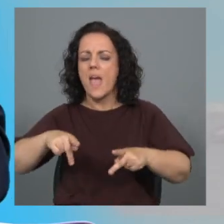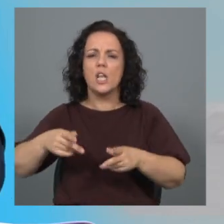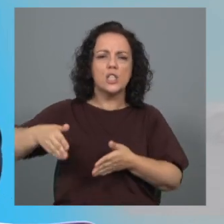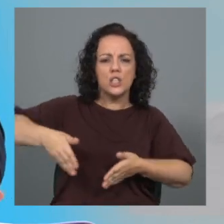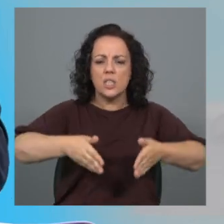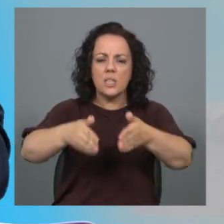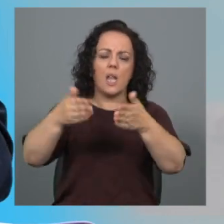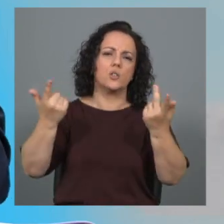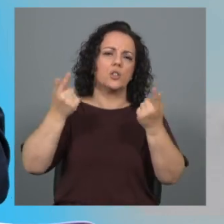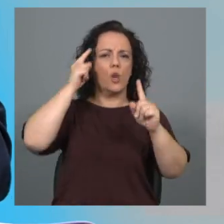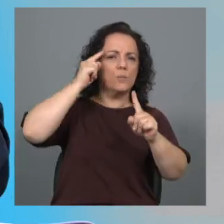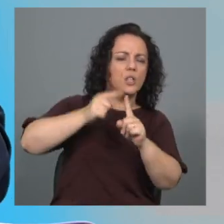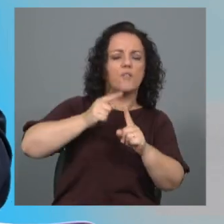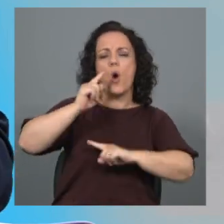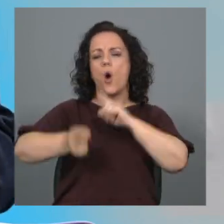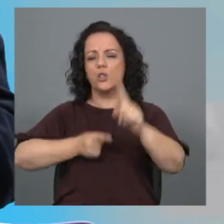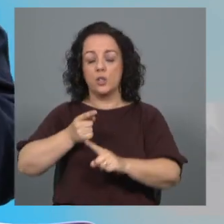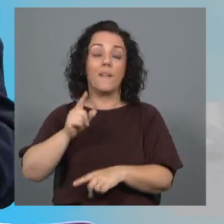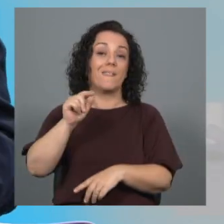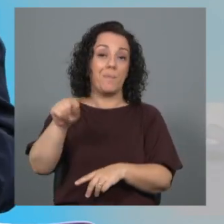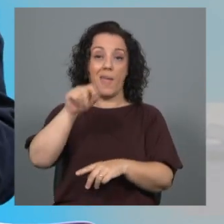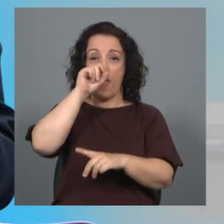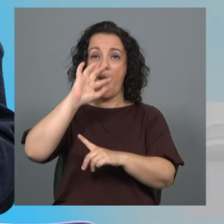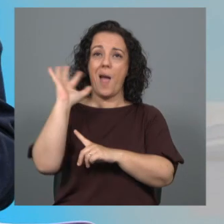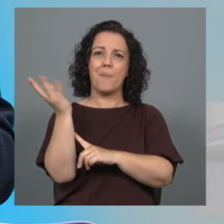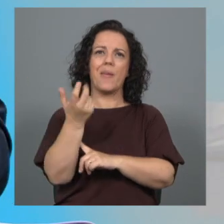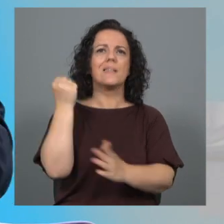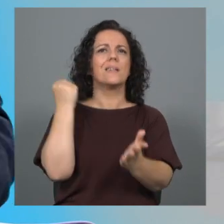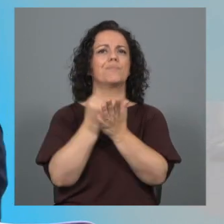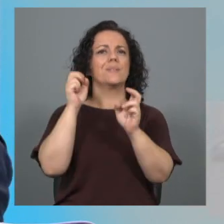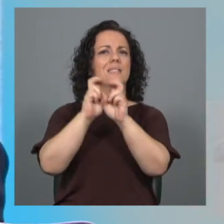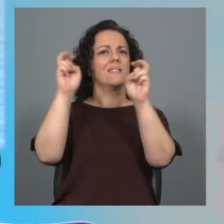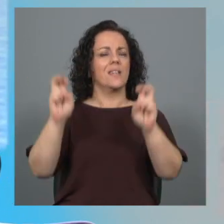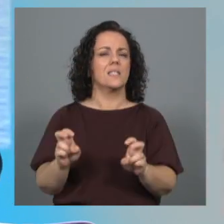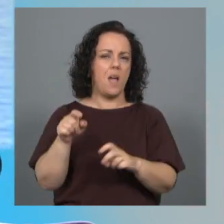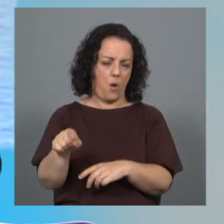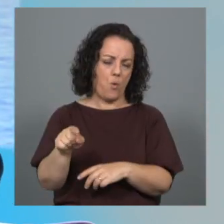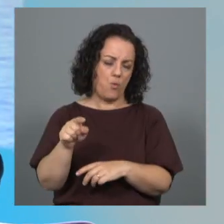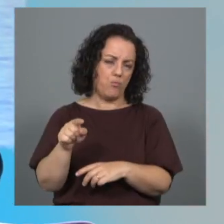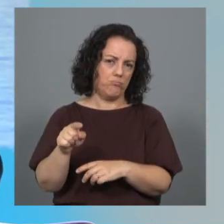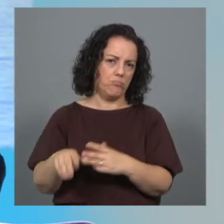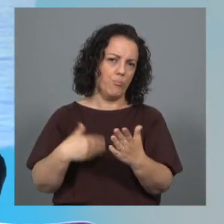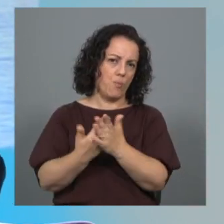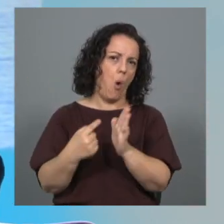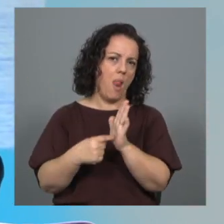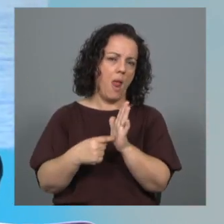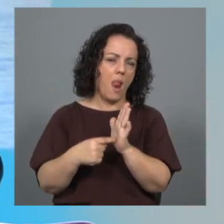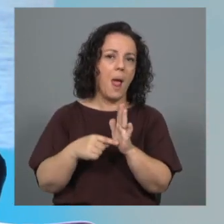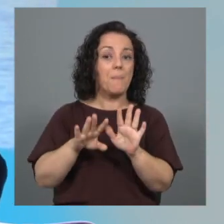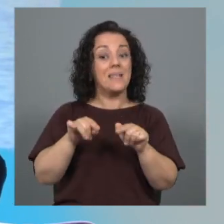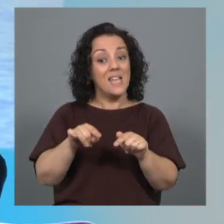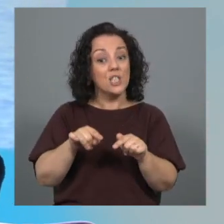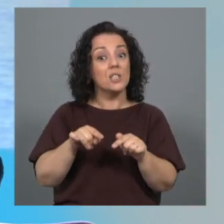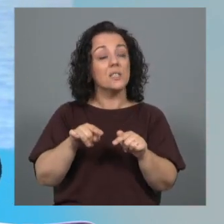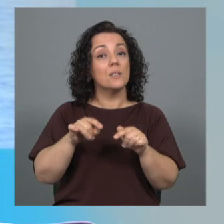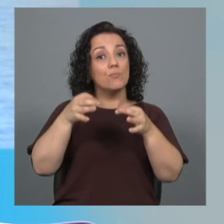objetivos, e claro que esta questão da ecocertificação está aqui no coração desta proposta, mas há de ser depois este caminho concreto